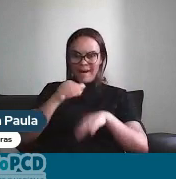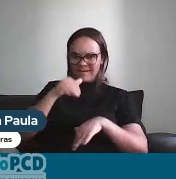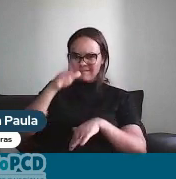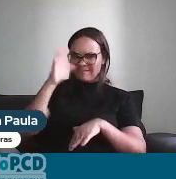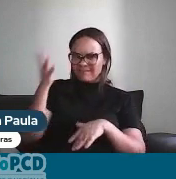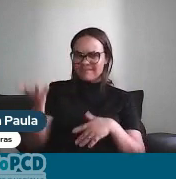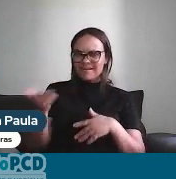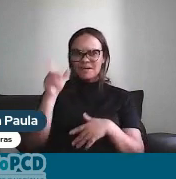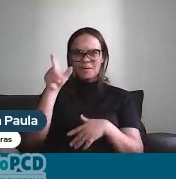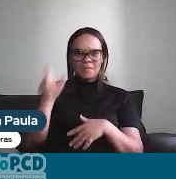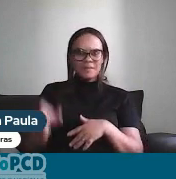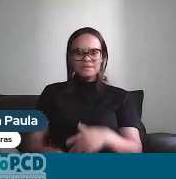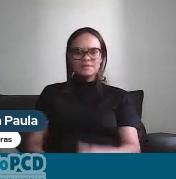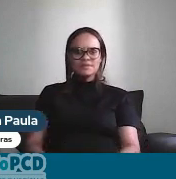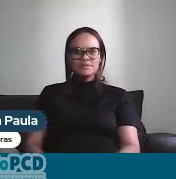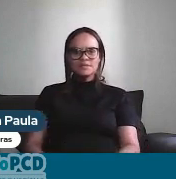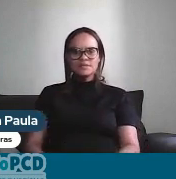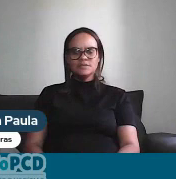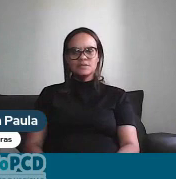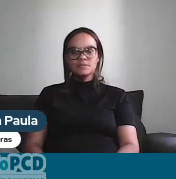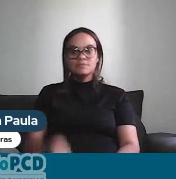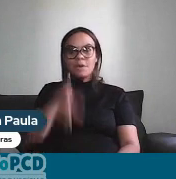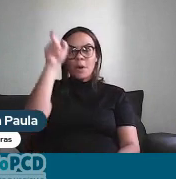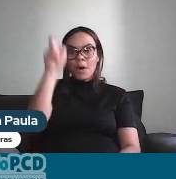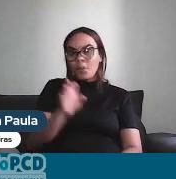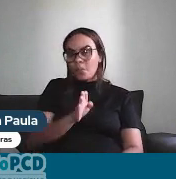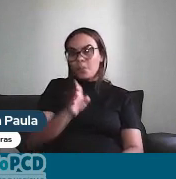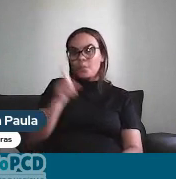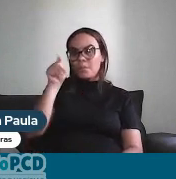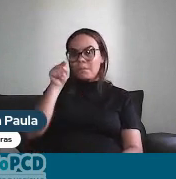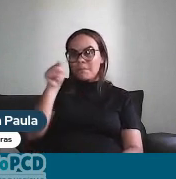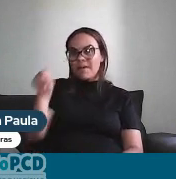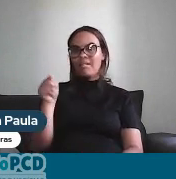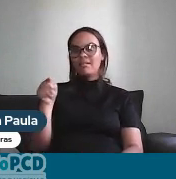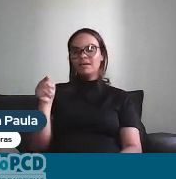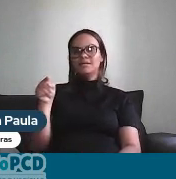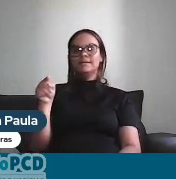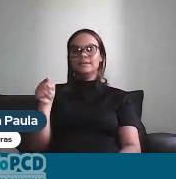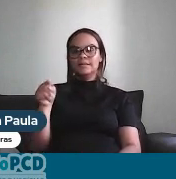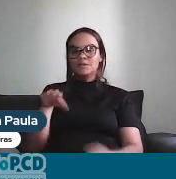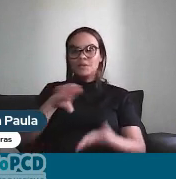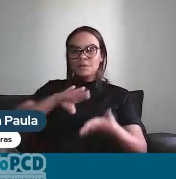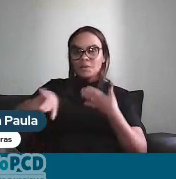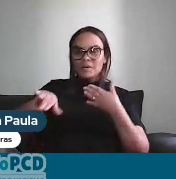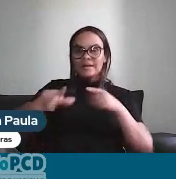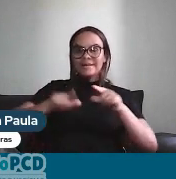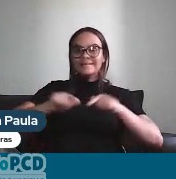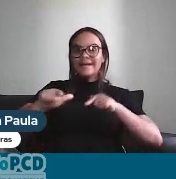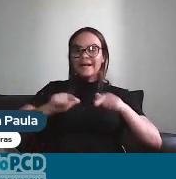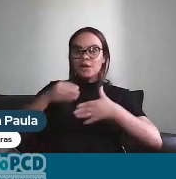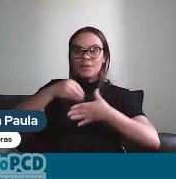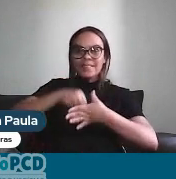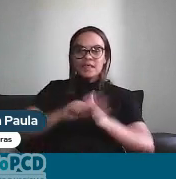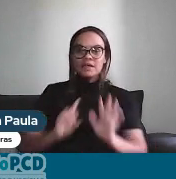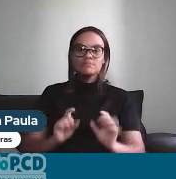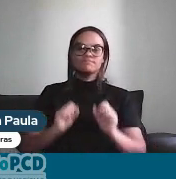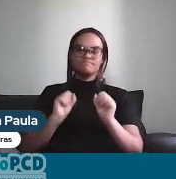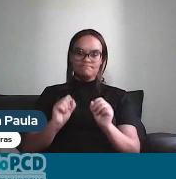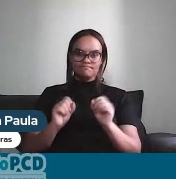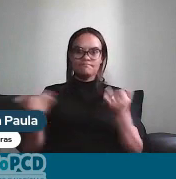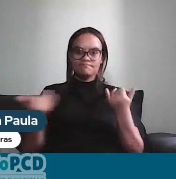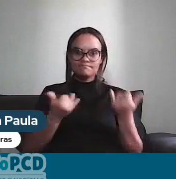de pessoas, e que essas pessoas estão principalmente fora do mercado de trabalho, essa é uma